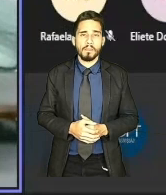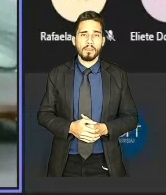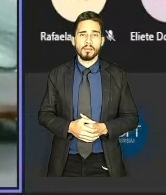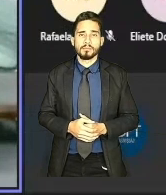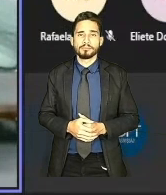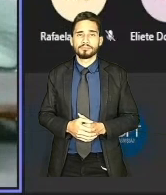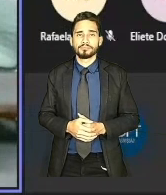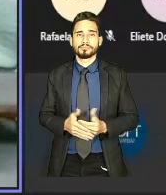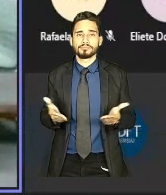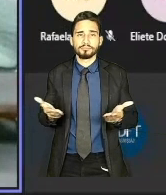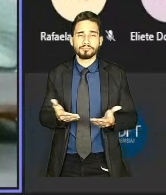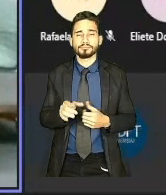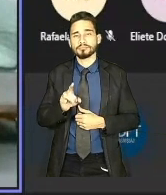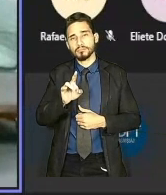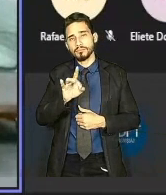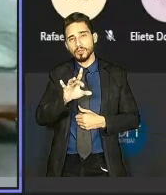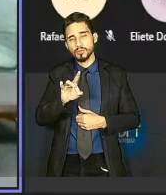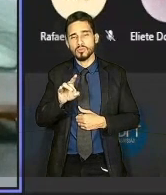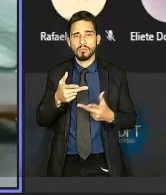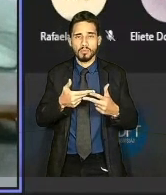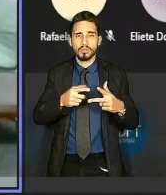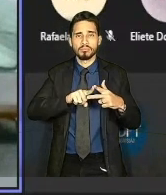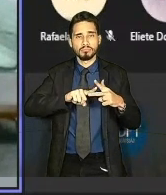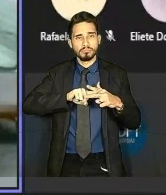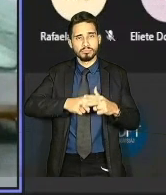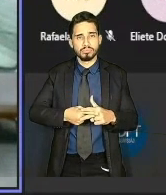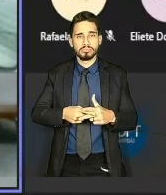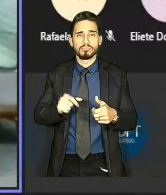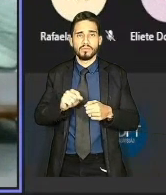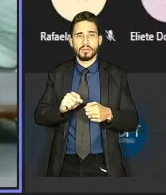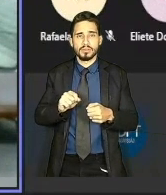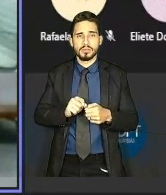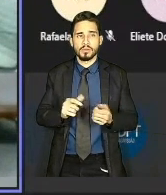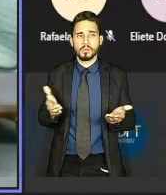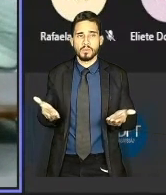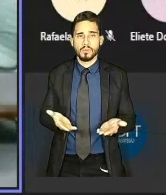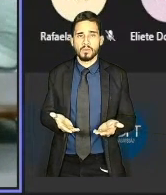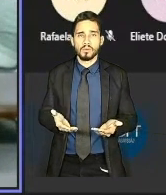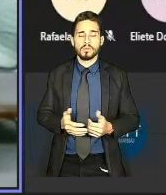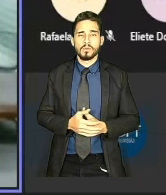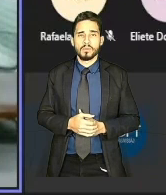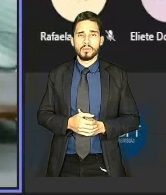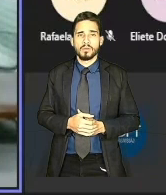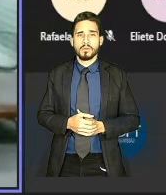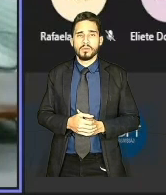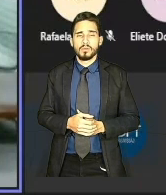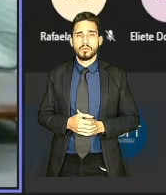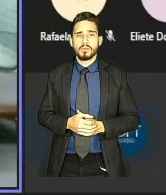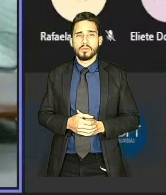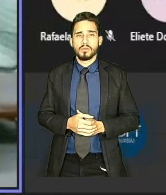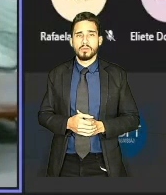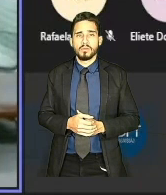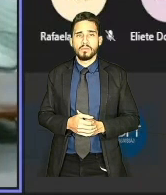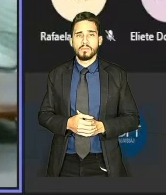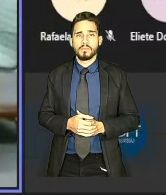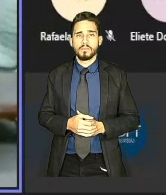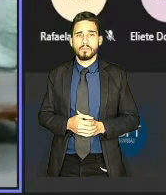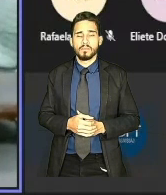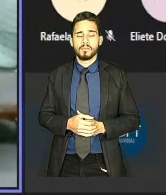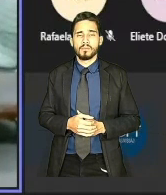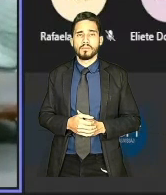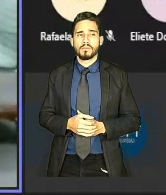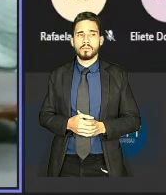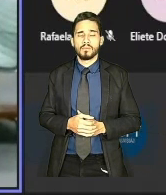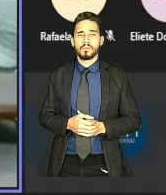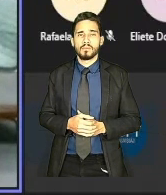Não é assim, não. Então, temos apenas agora uma retificação para fazer. Porque hoje o Arnaldo também não veio,